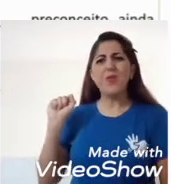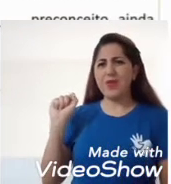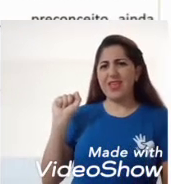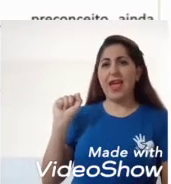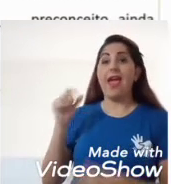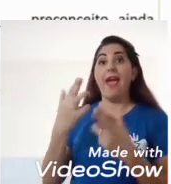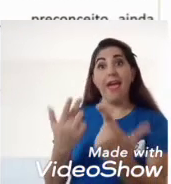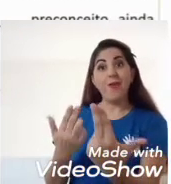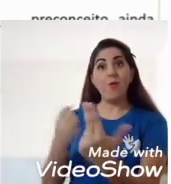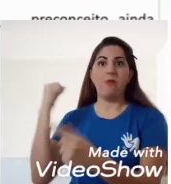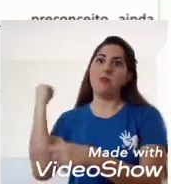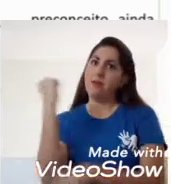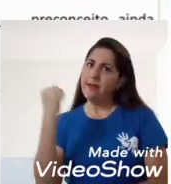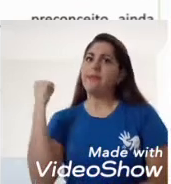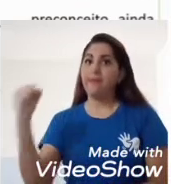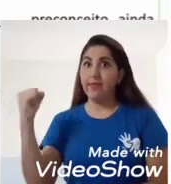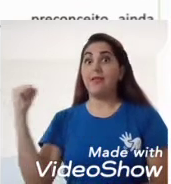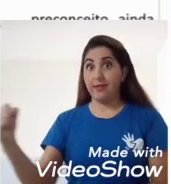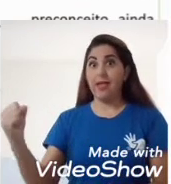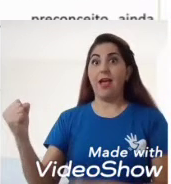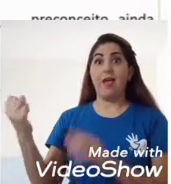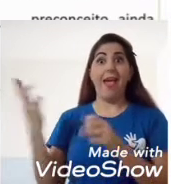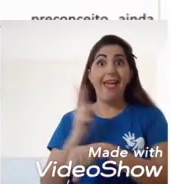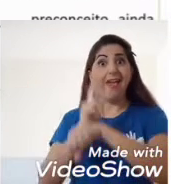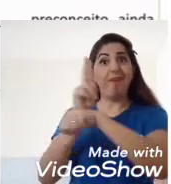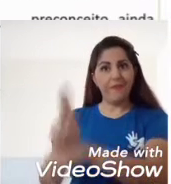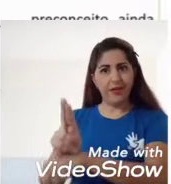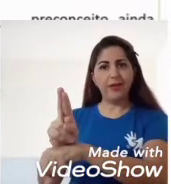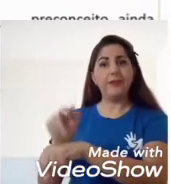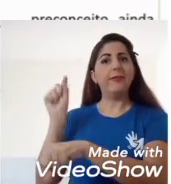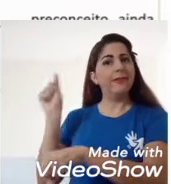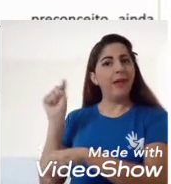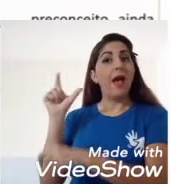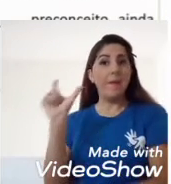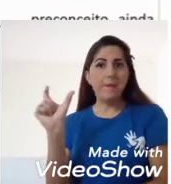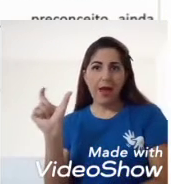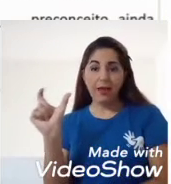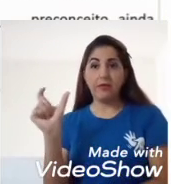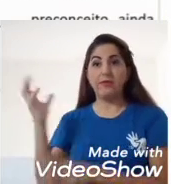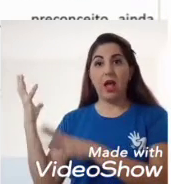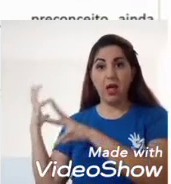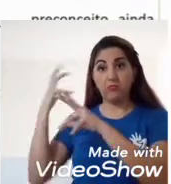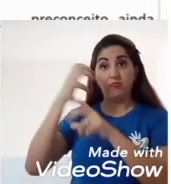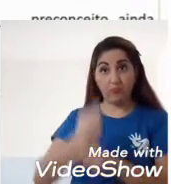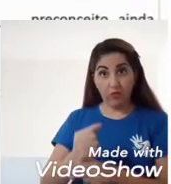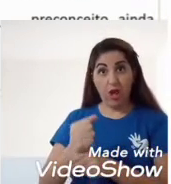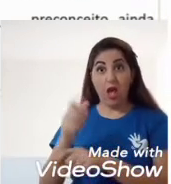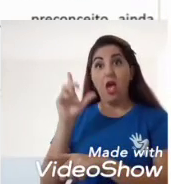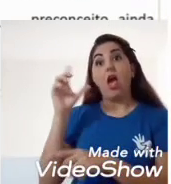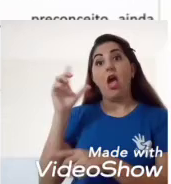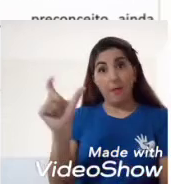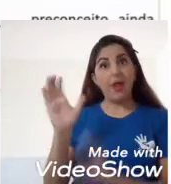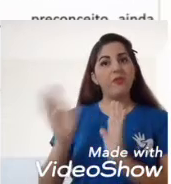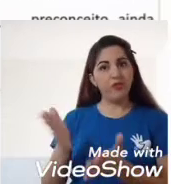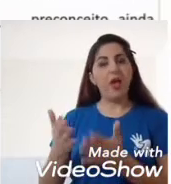aqui é uma coesão textual por referenciação ou por remissão, em que ela remete ao elemento que já